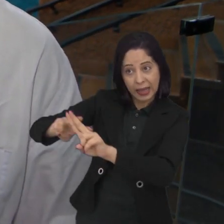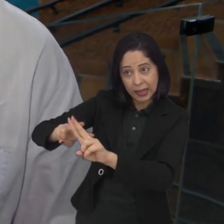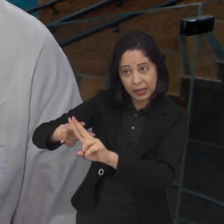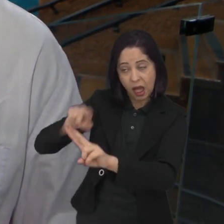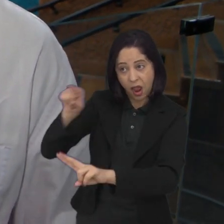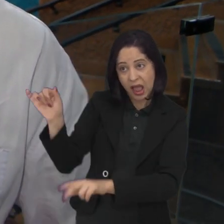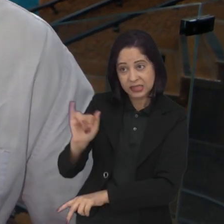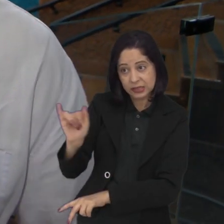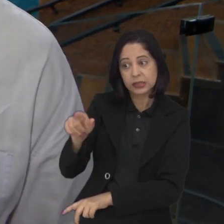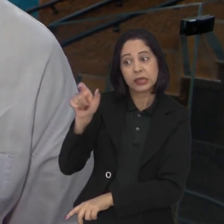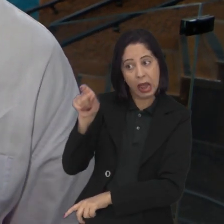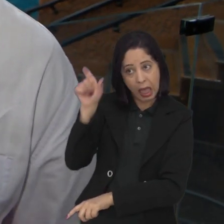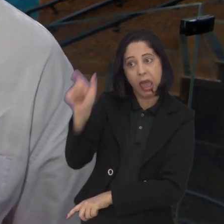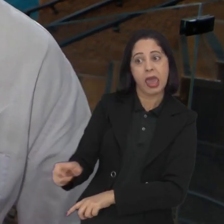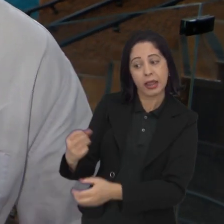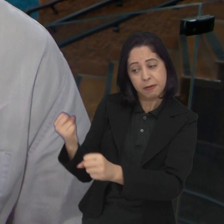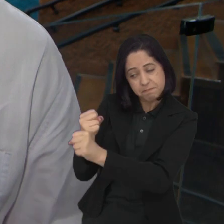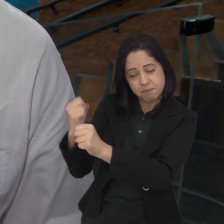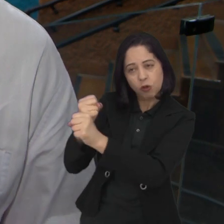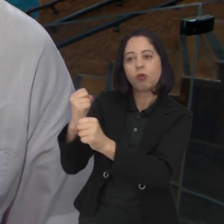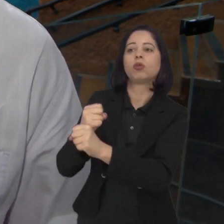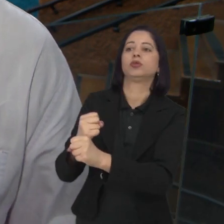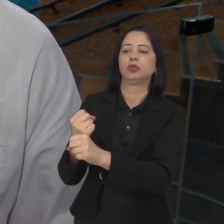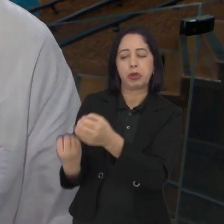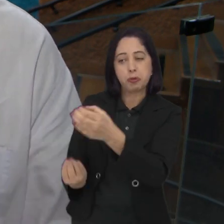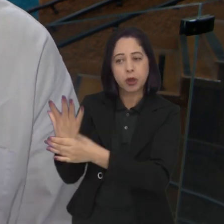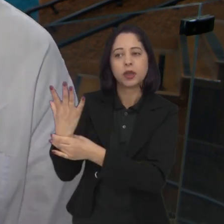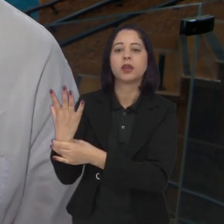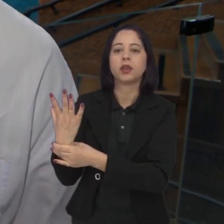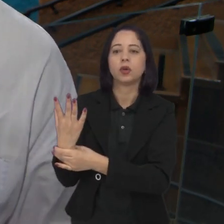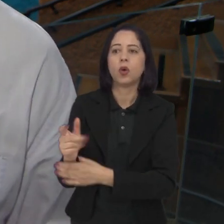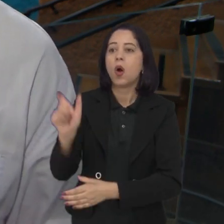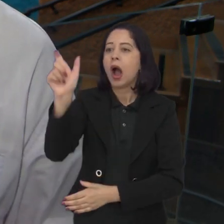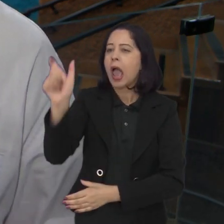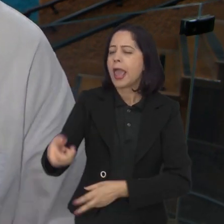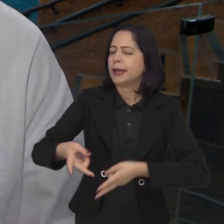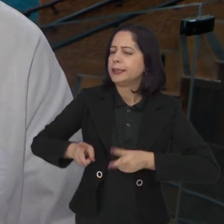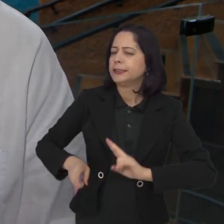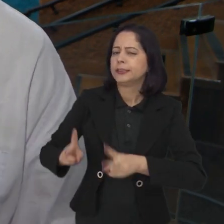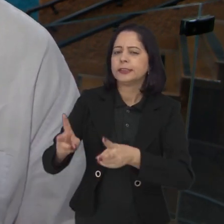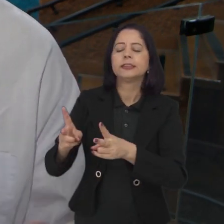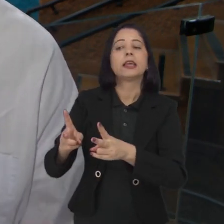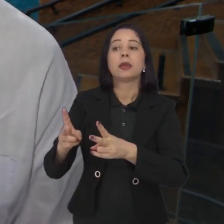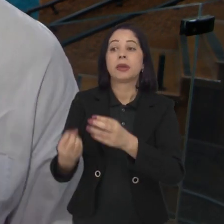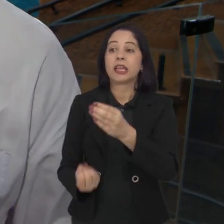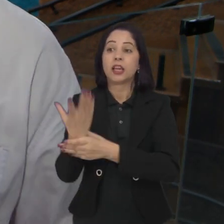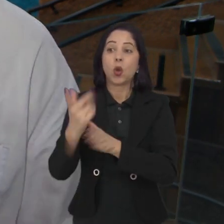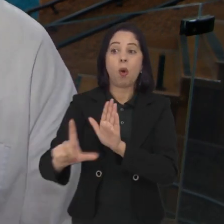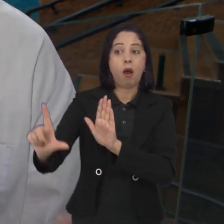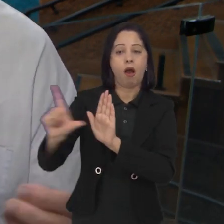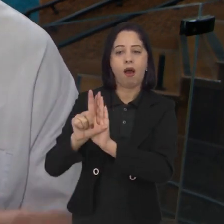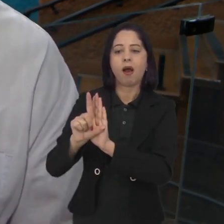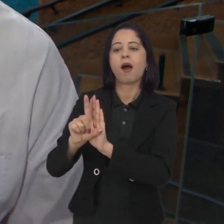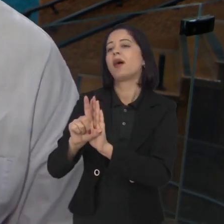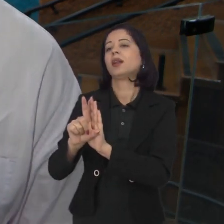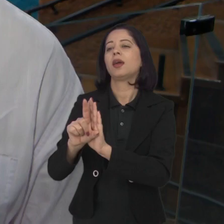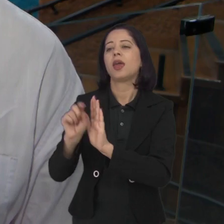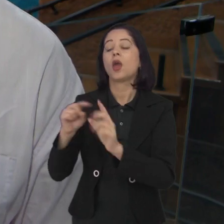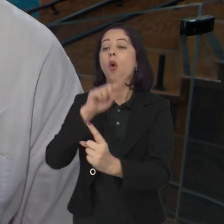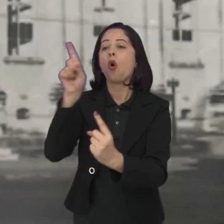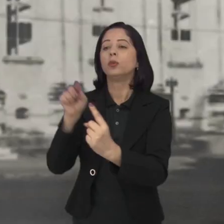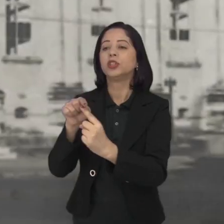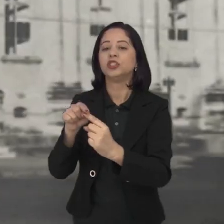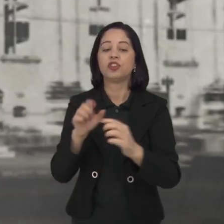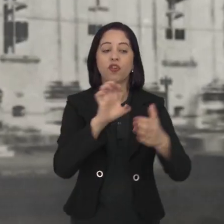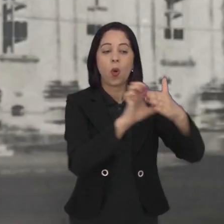pessoa muito dinâmica, empreendedora. Ele, junto com outros vereadores, criou uma lei de incentivo à vinda de empresas para